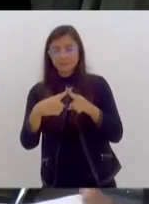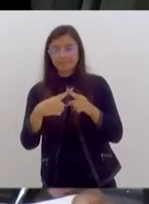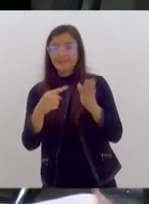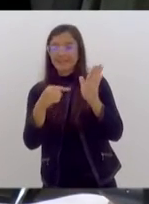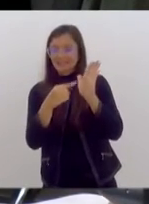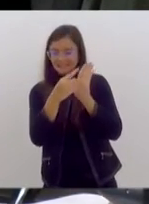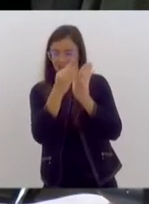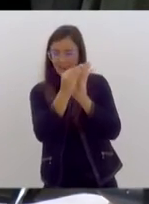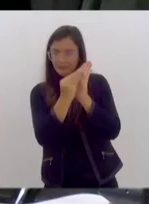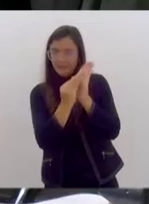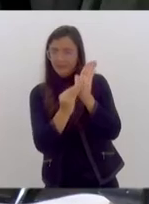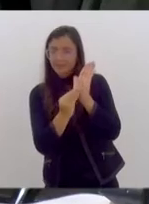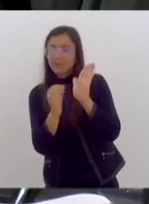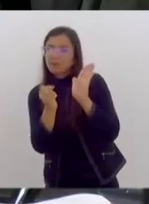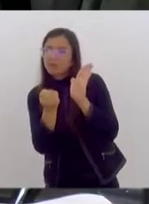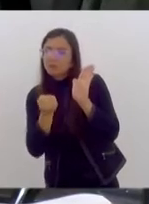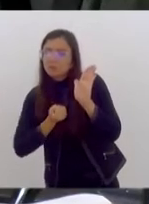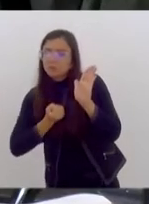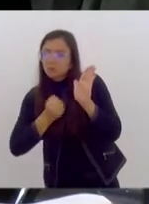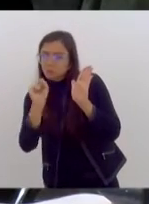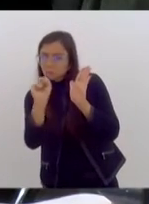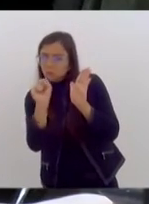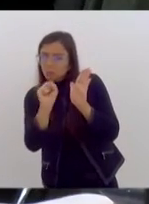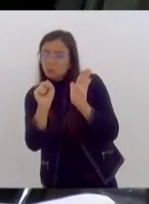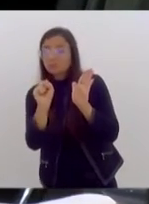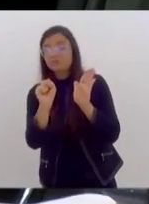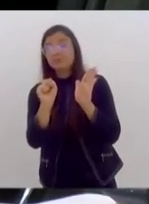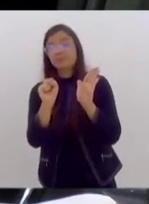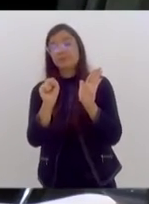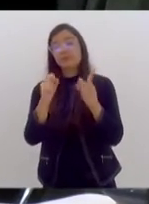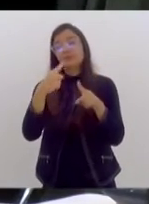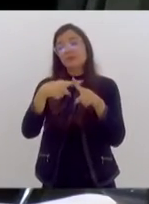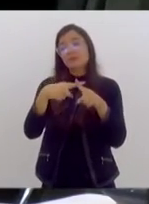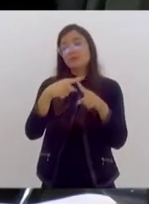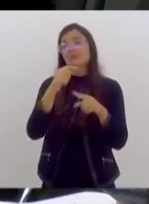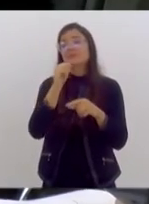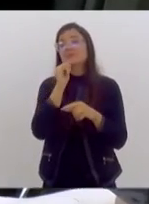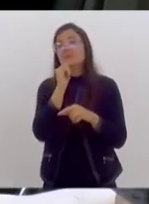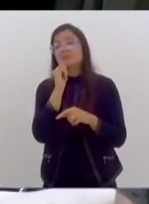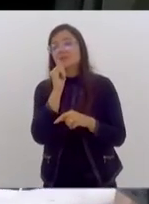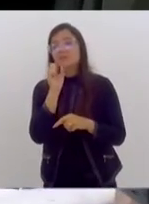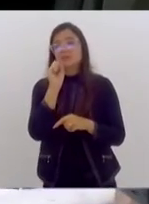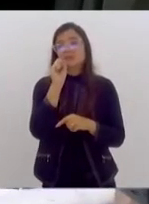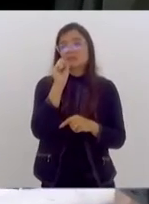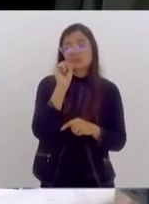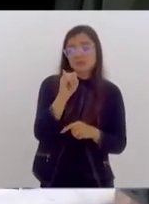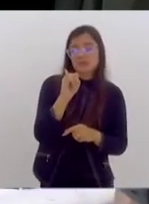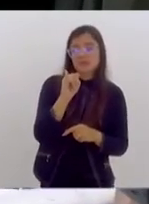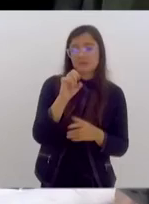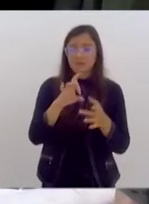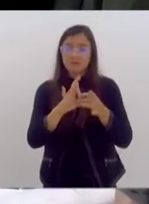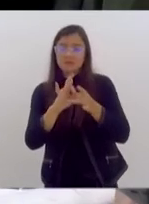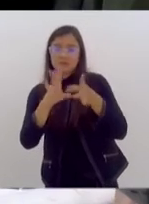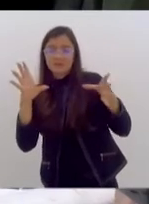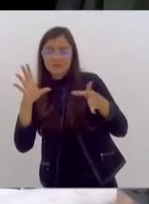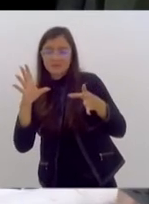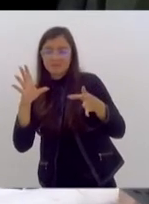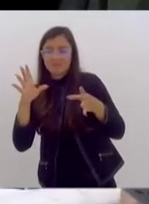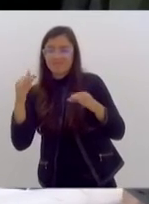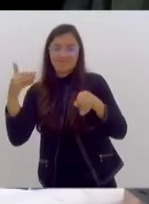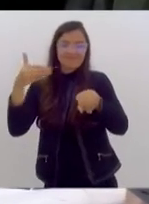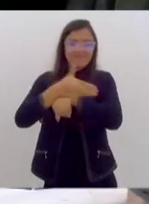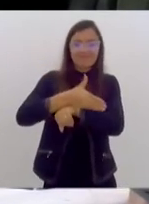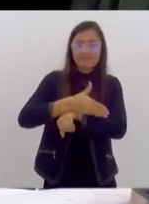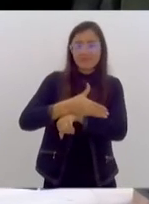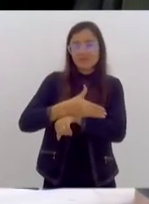evidentemente se a concessão sofrer uma intervenção ele tá revogada